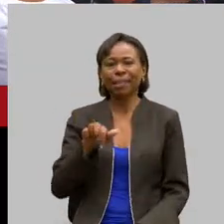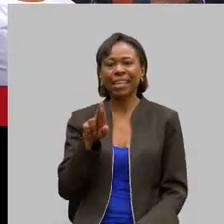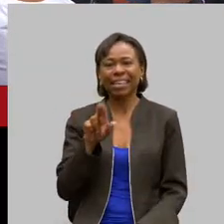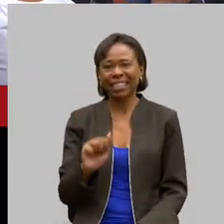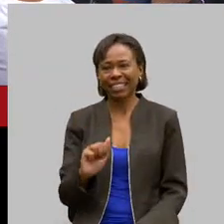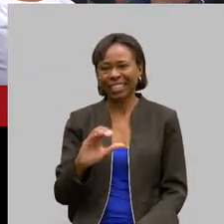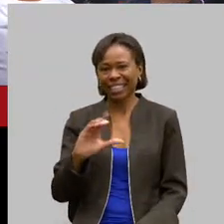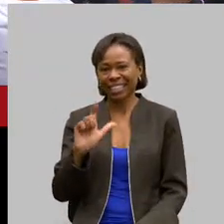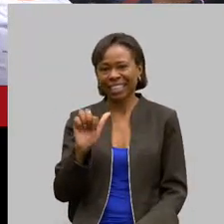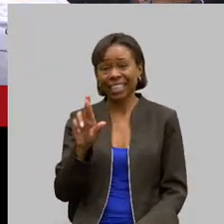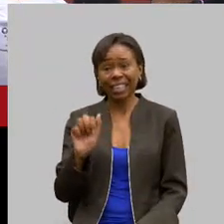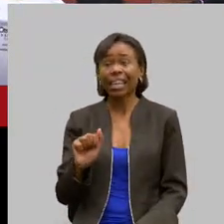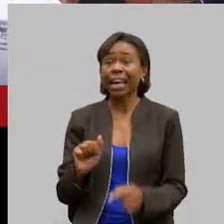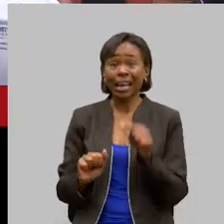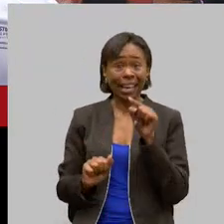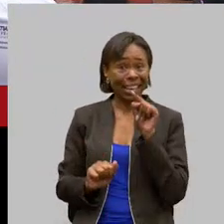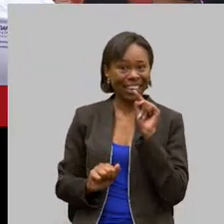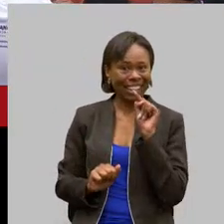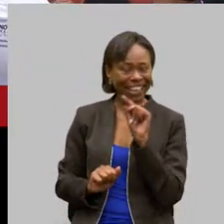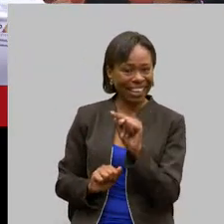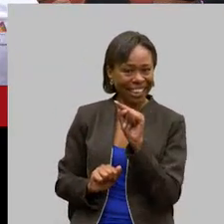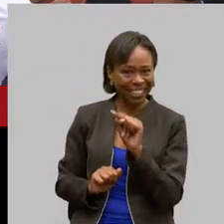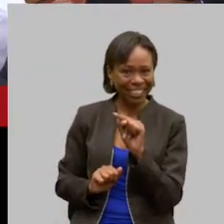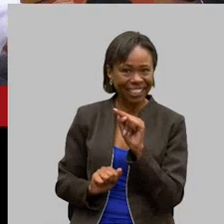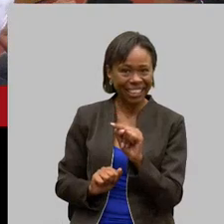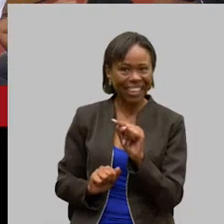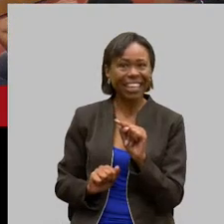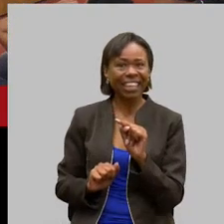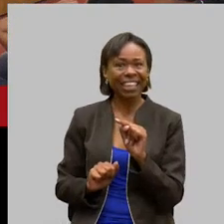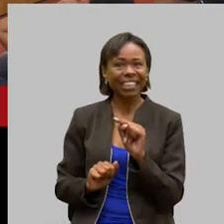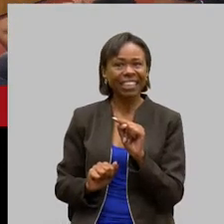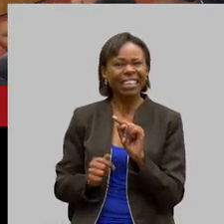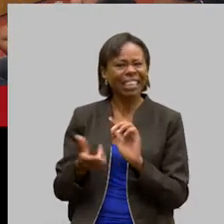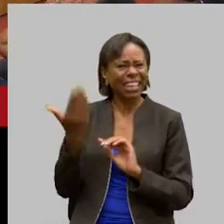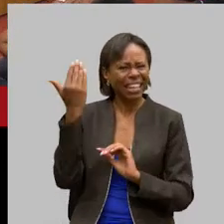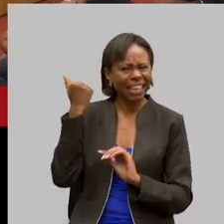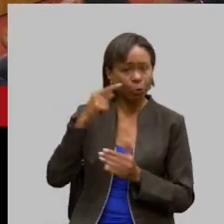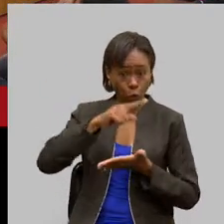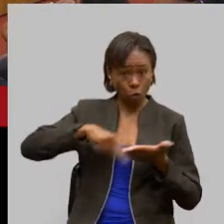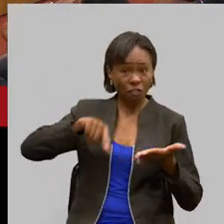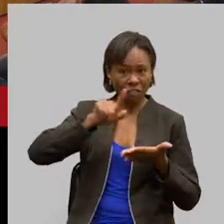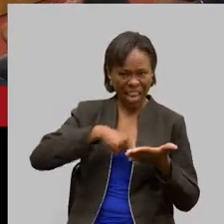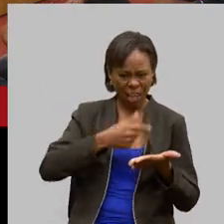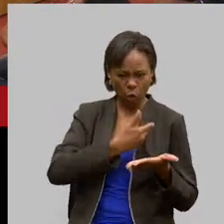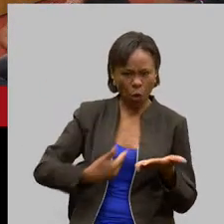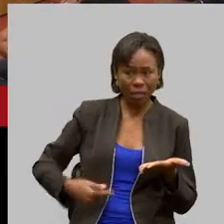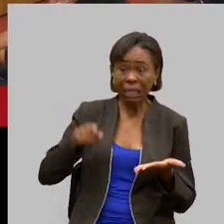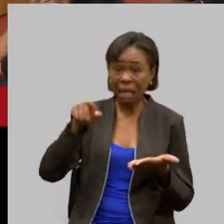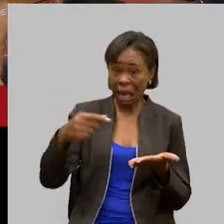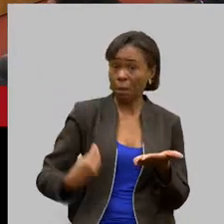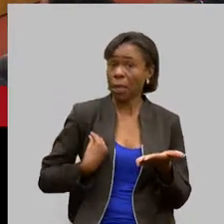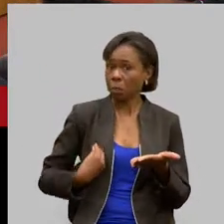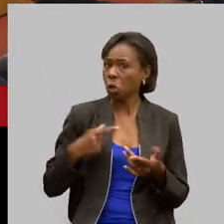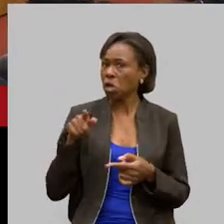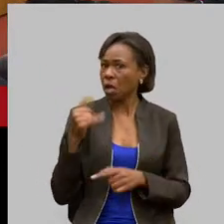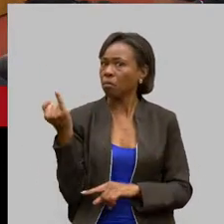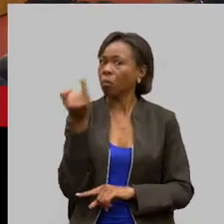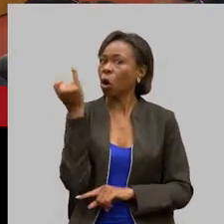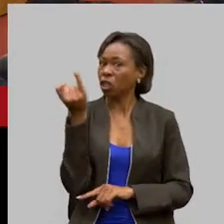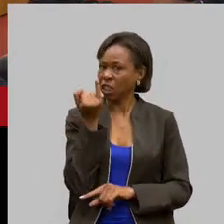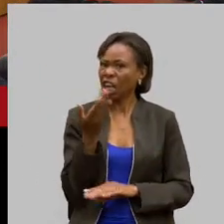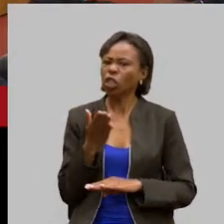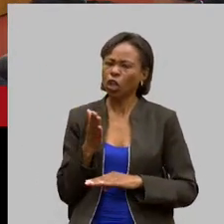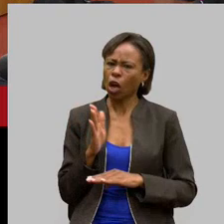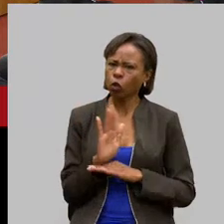obrigada viu gente na derrubada do veto que vocês participaram vocês lembram né foi fundamental viu ajudou a orientar voto